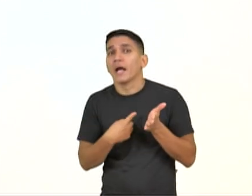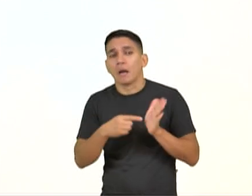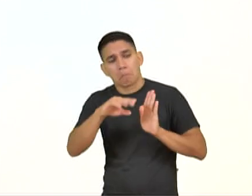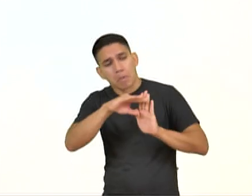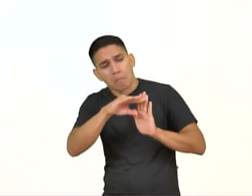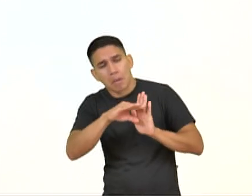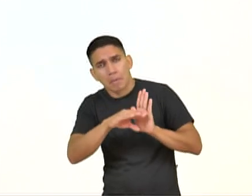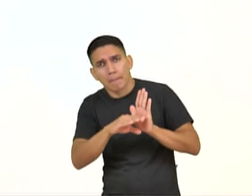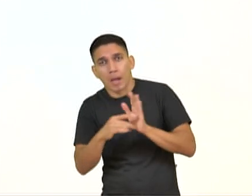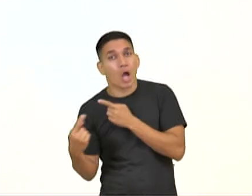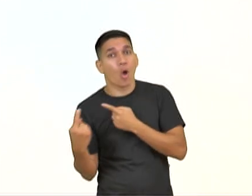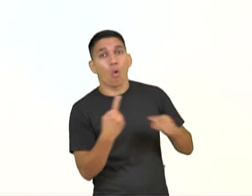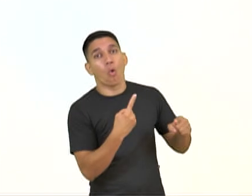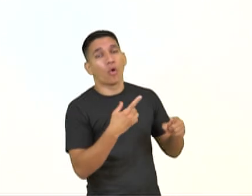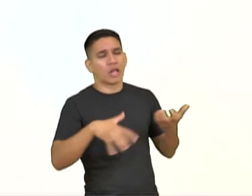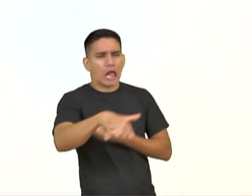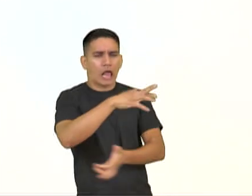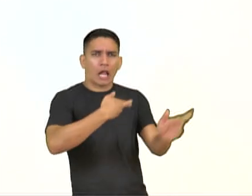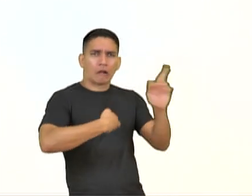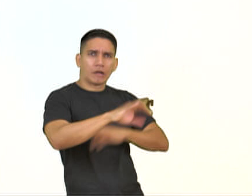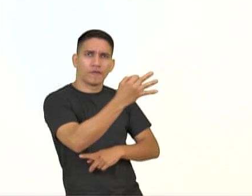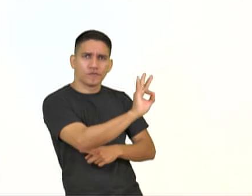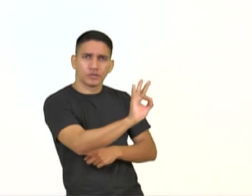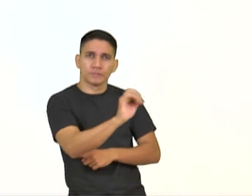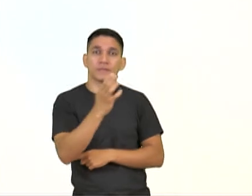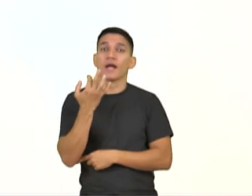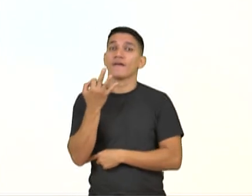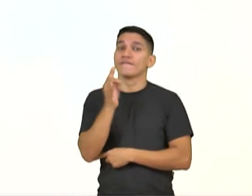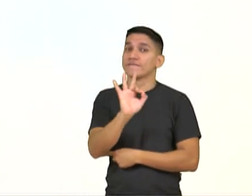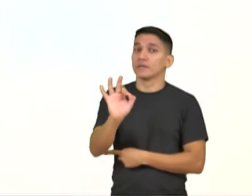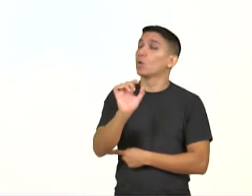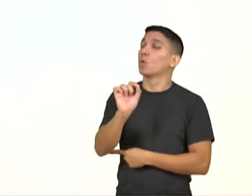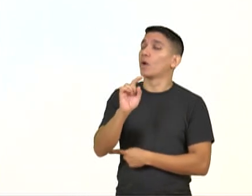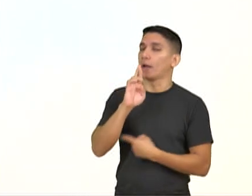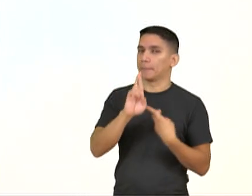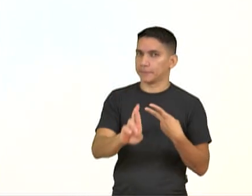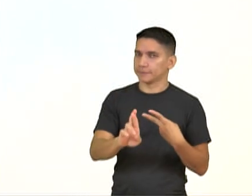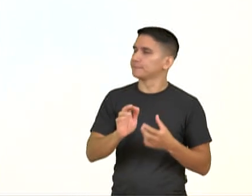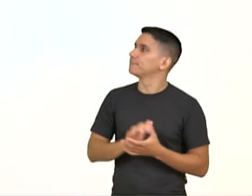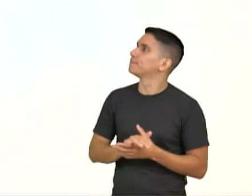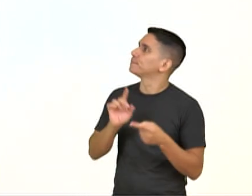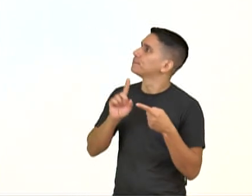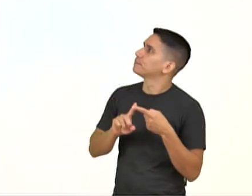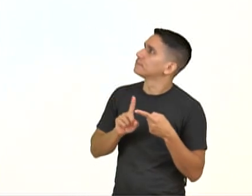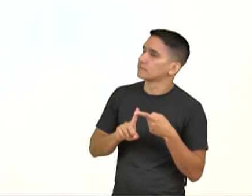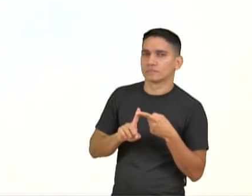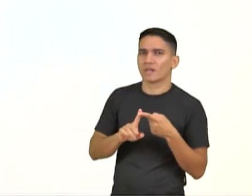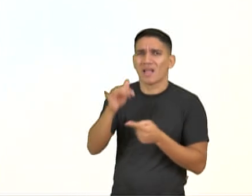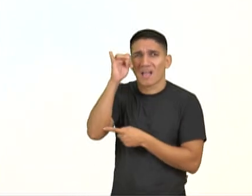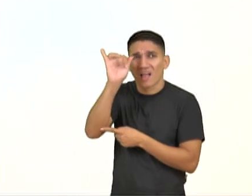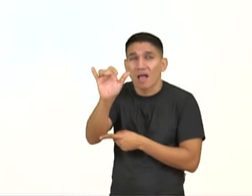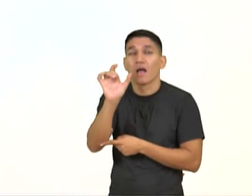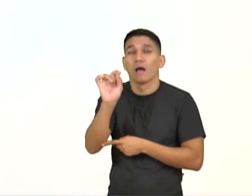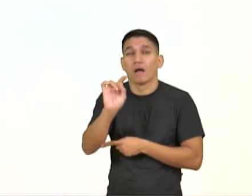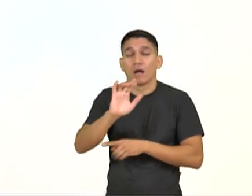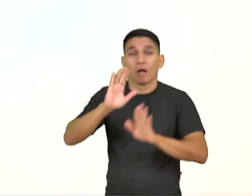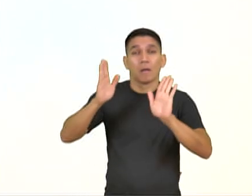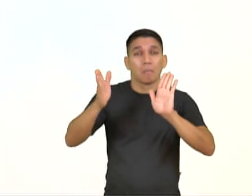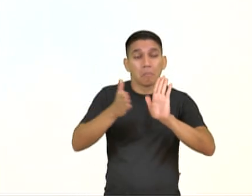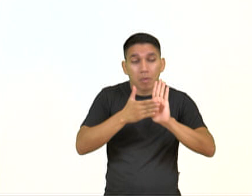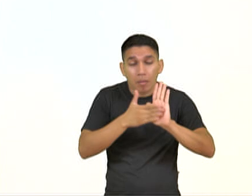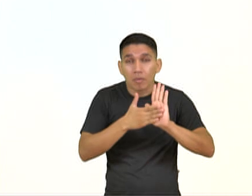da Contra-Revolução Francesa? E a resposta, aqui, evitar que os ideais revolucionários